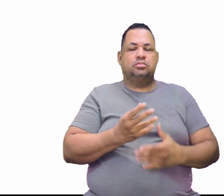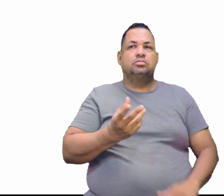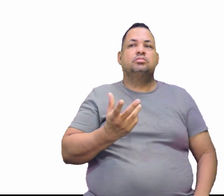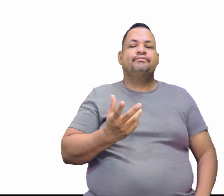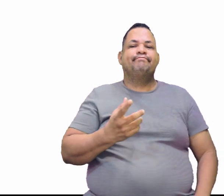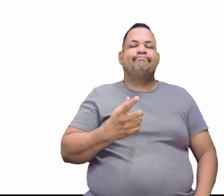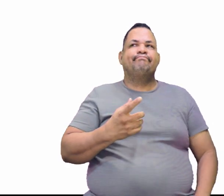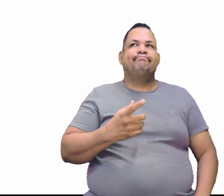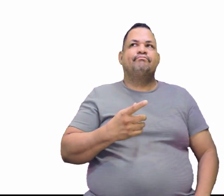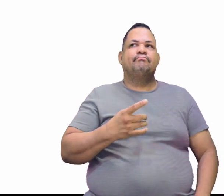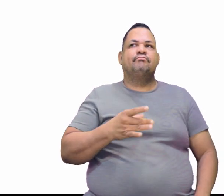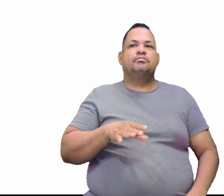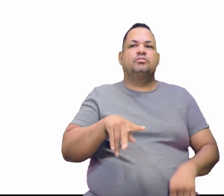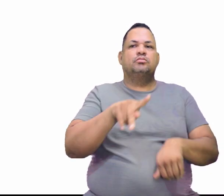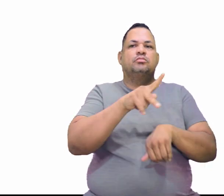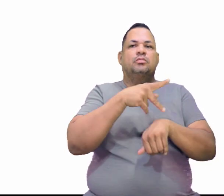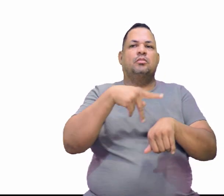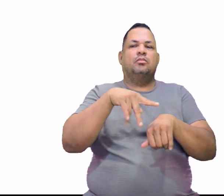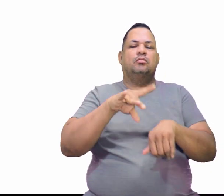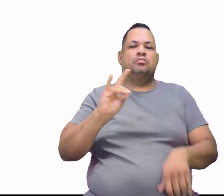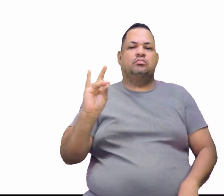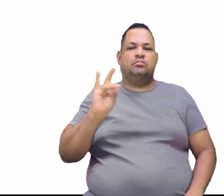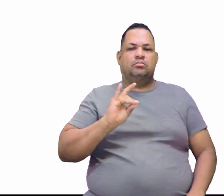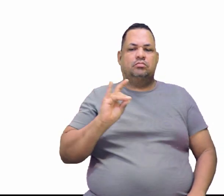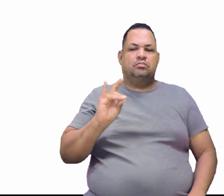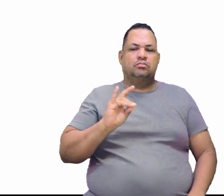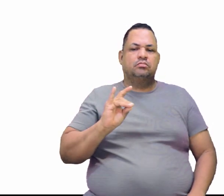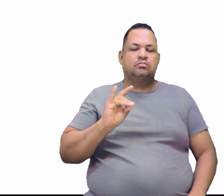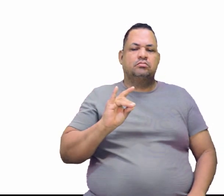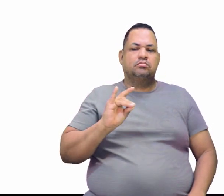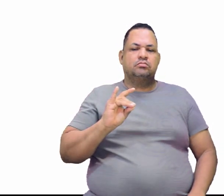bolivianos, eles